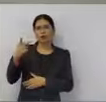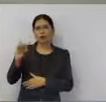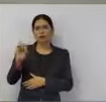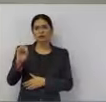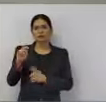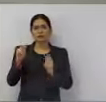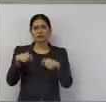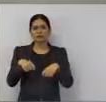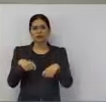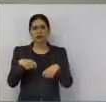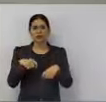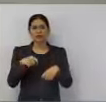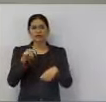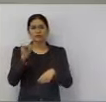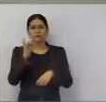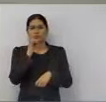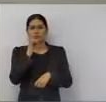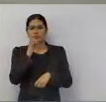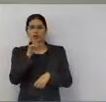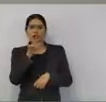Rio Guamar?